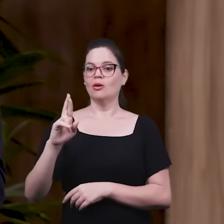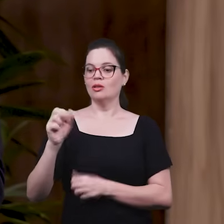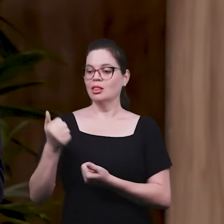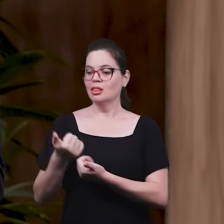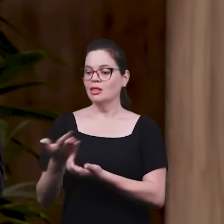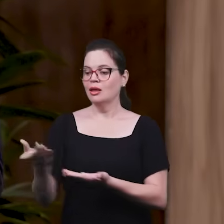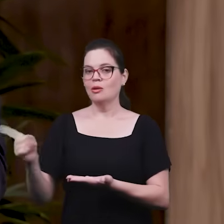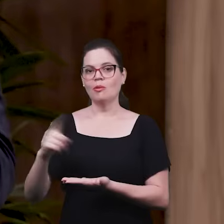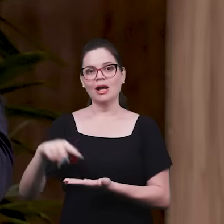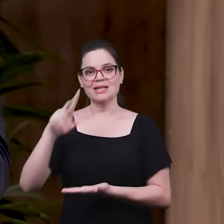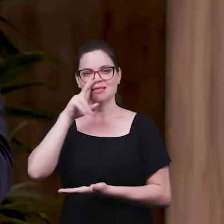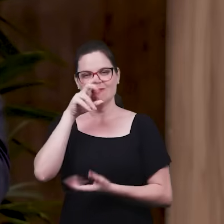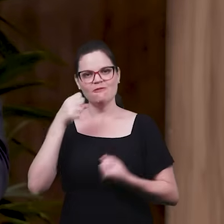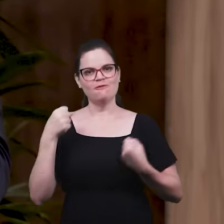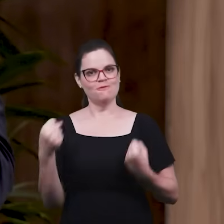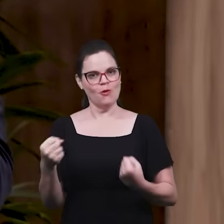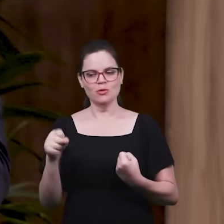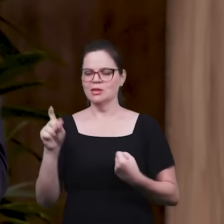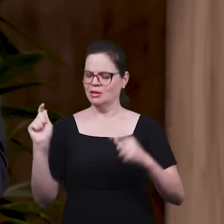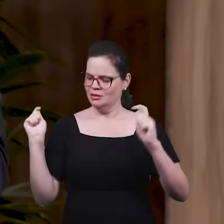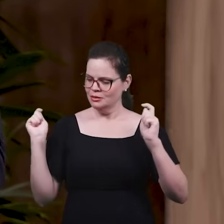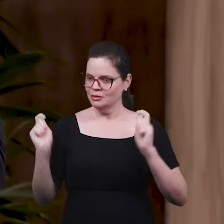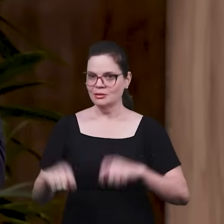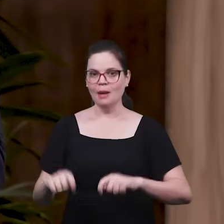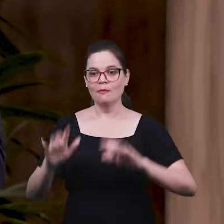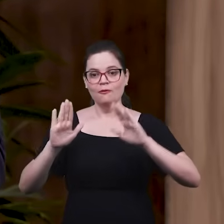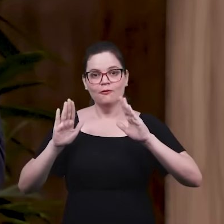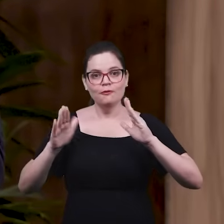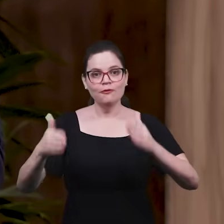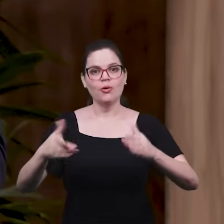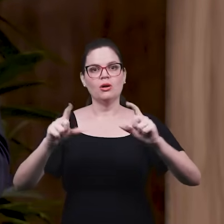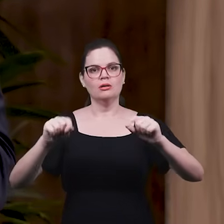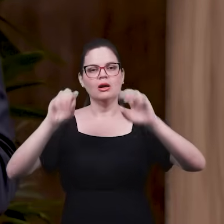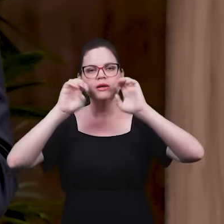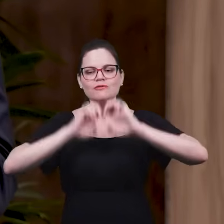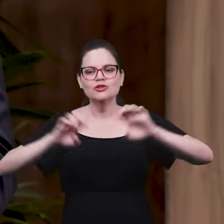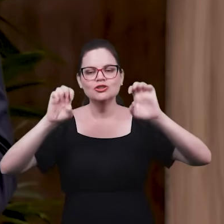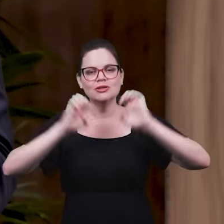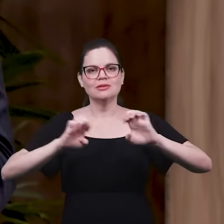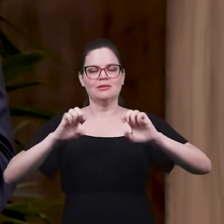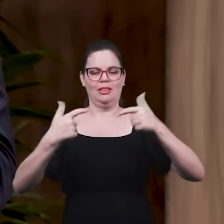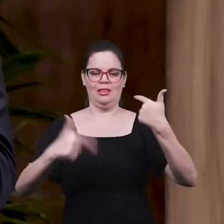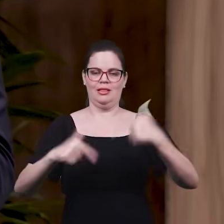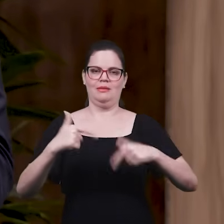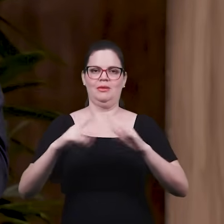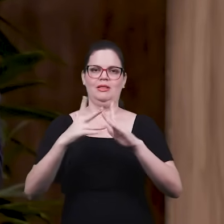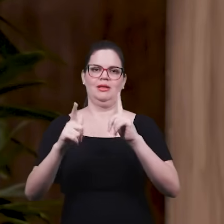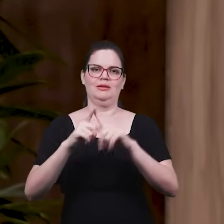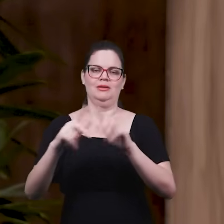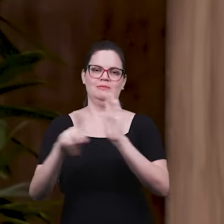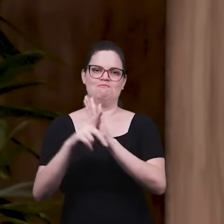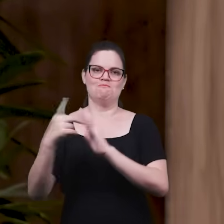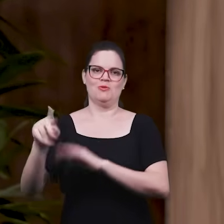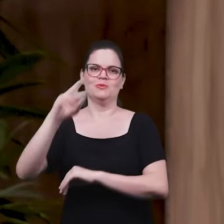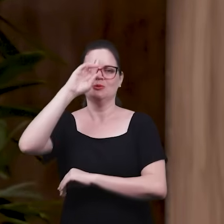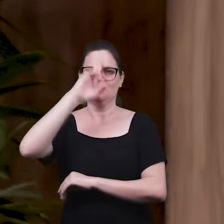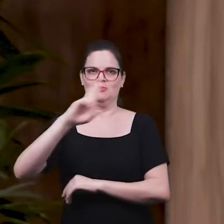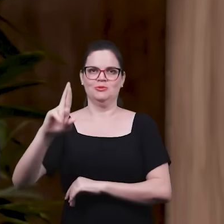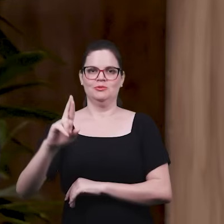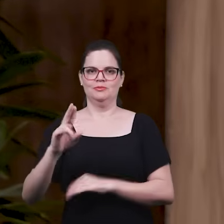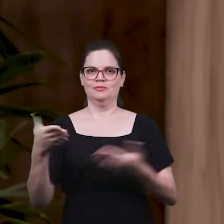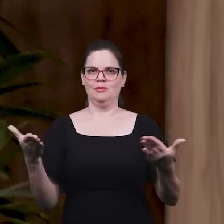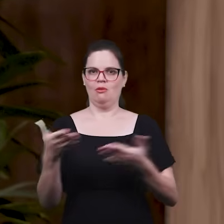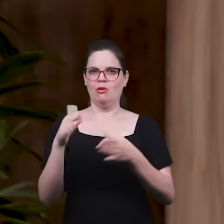ele tem, esse ânimo, esse ímpeto para o Senhor. Então, se eu pudesse deixar aqui